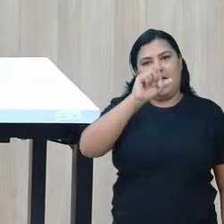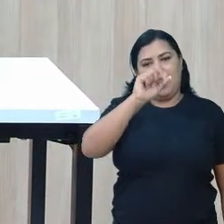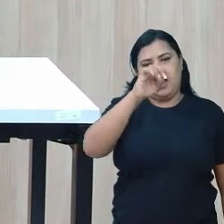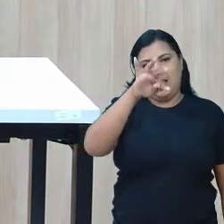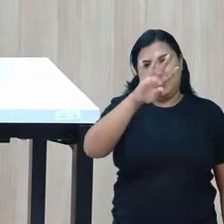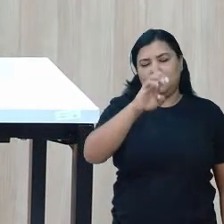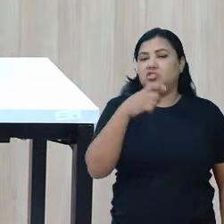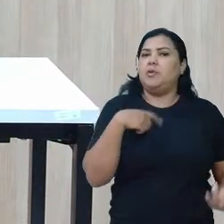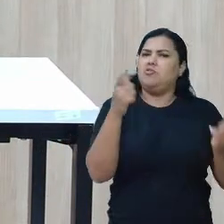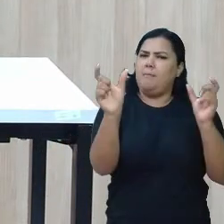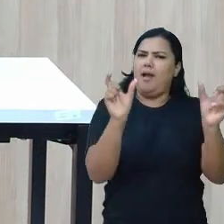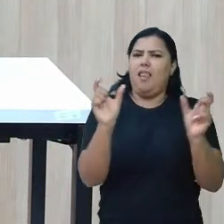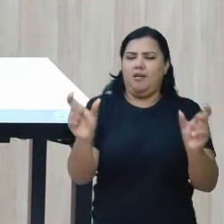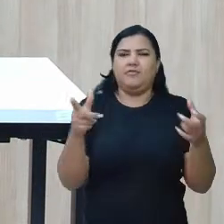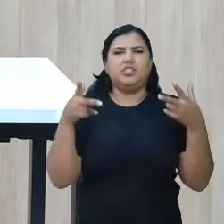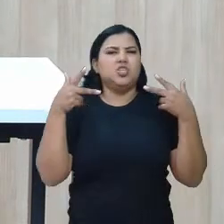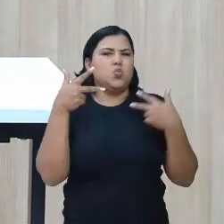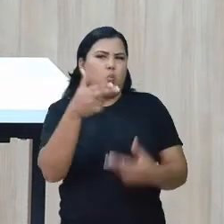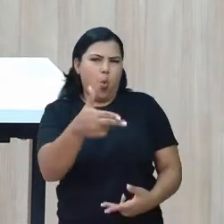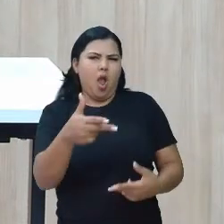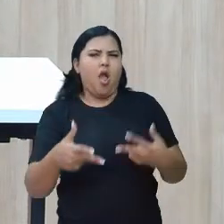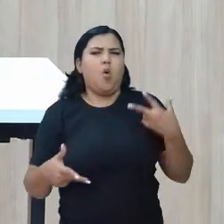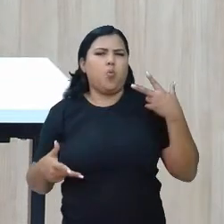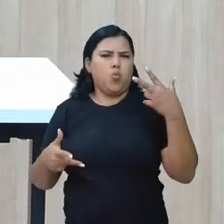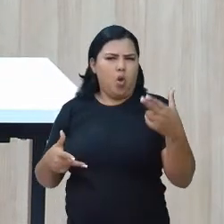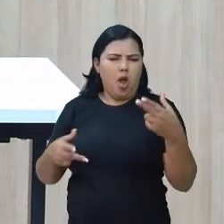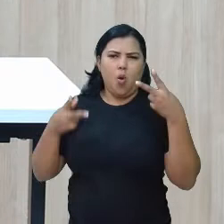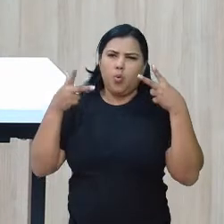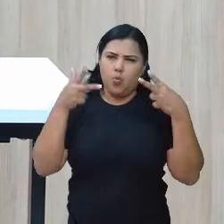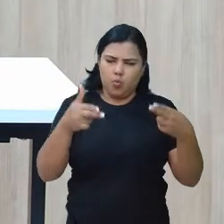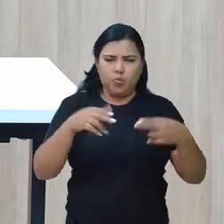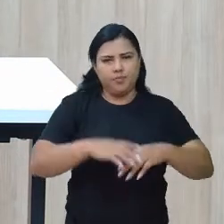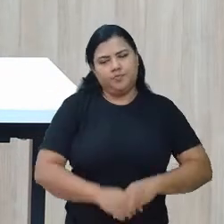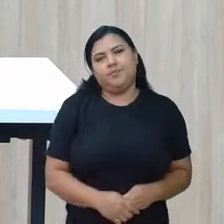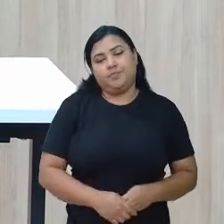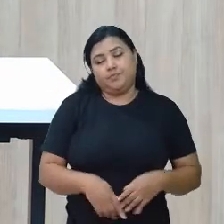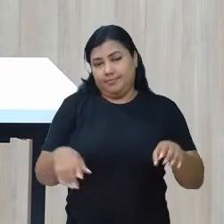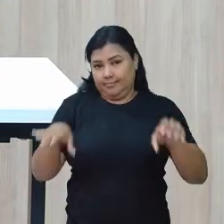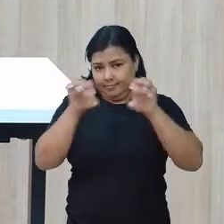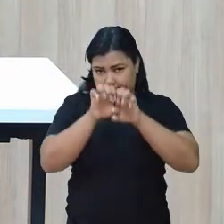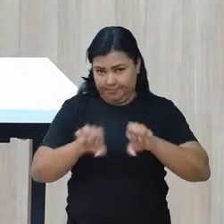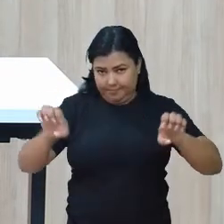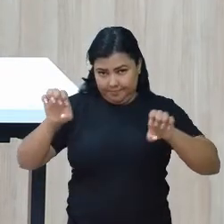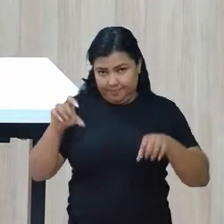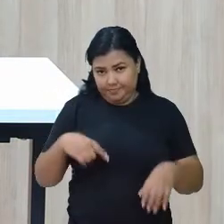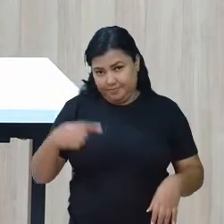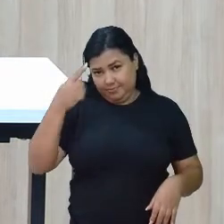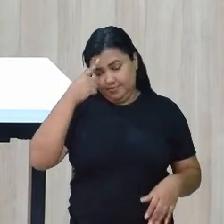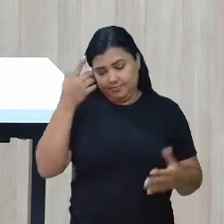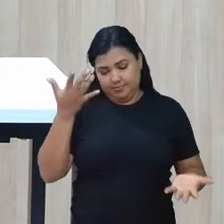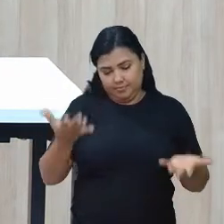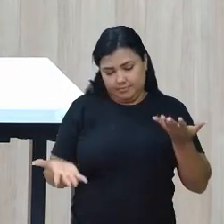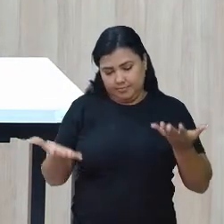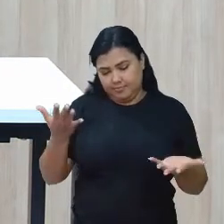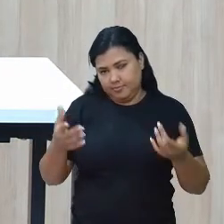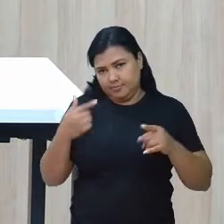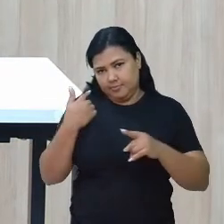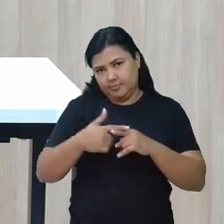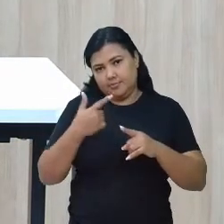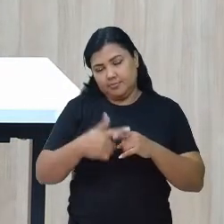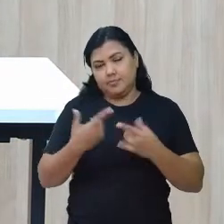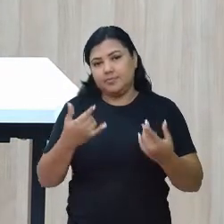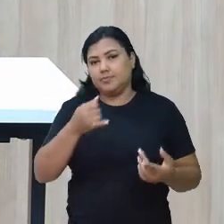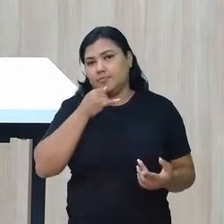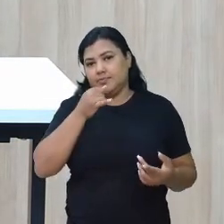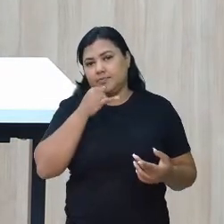iguais, né? Dá o sentido de igual, equivalente. No caso da equação, a gente está trazendo a ideia de balança, simplesmente, Lauriane, porque